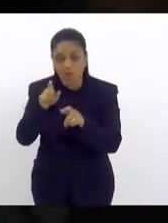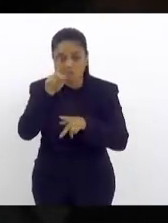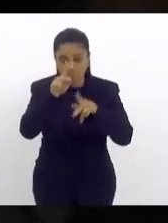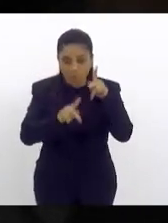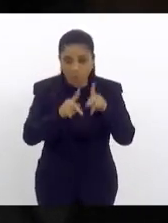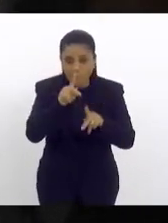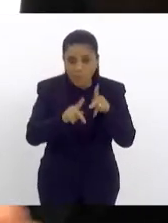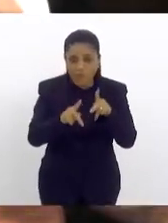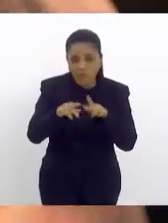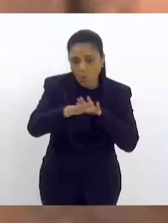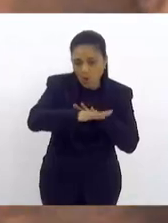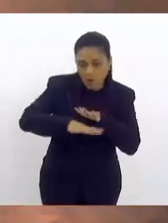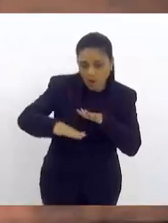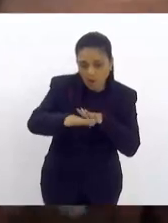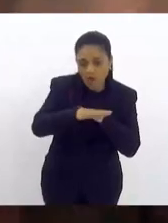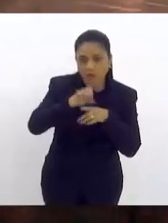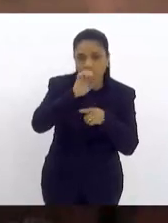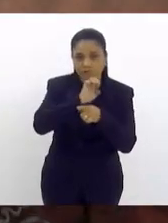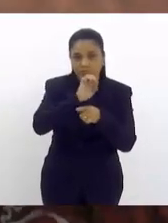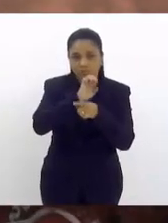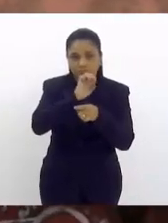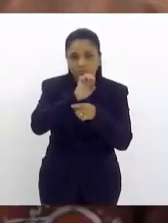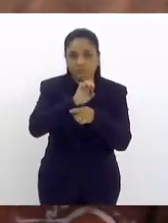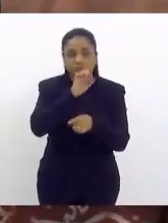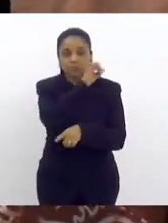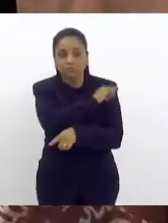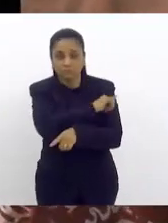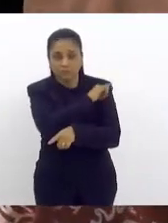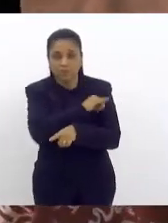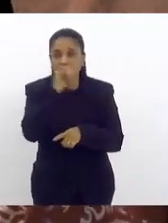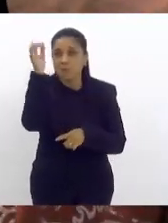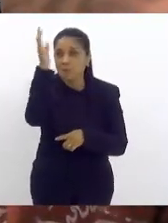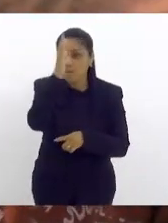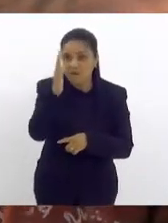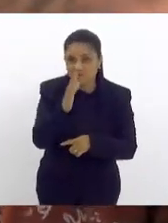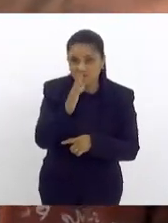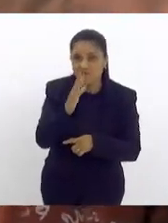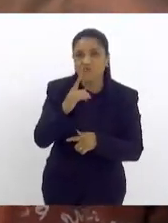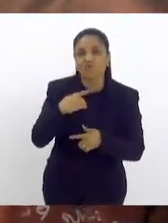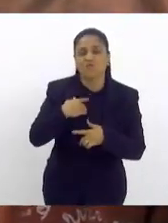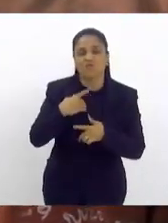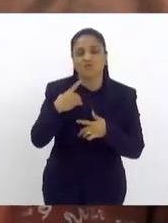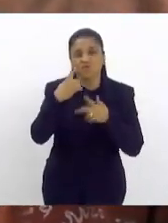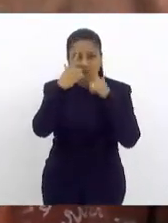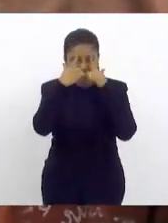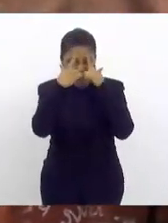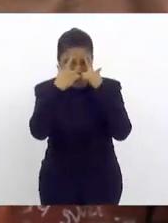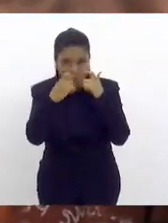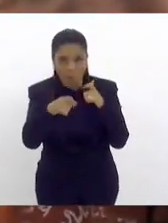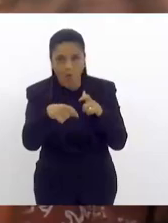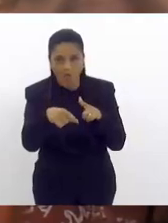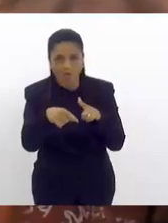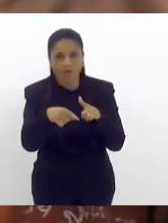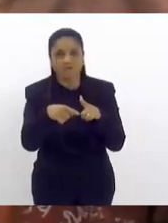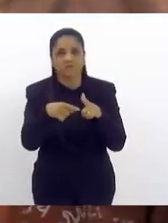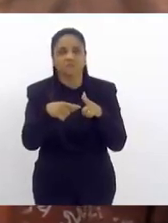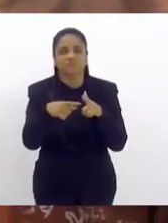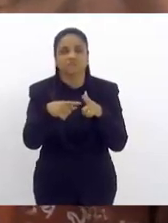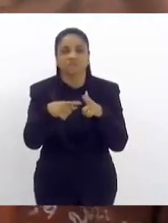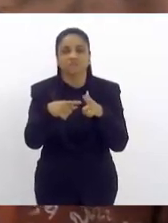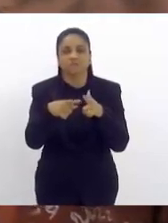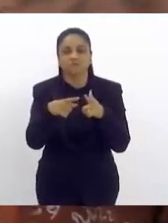o estado do Rio de Janeiro e o Brasil foi uma forma violenta foi feita através de uma